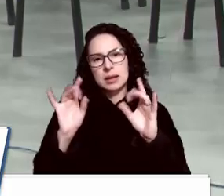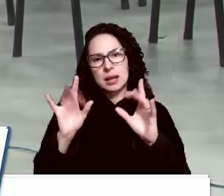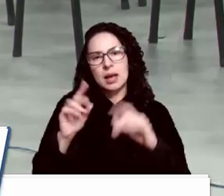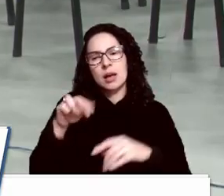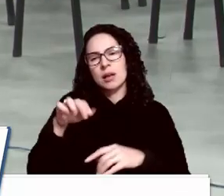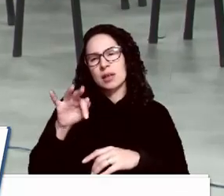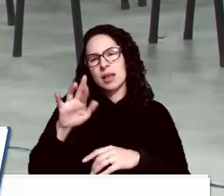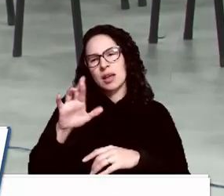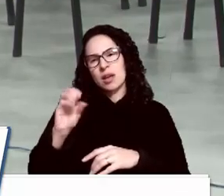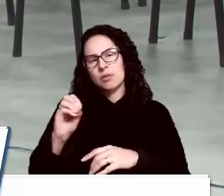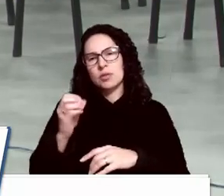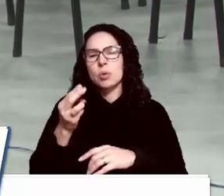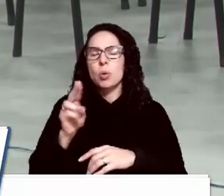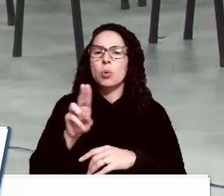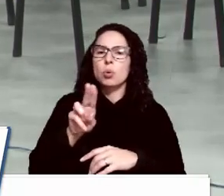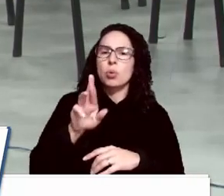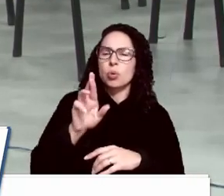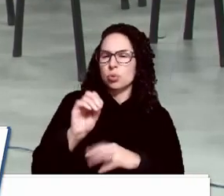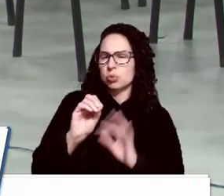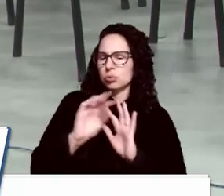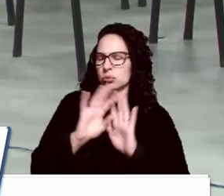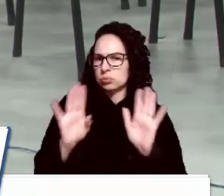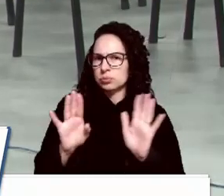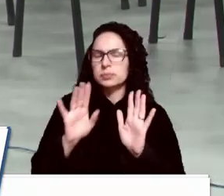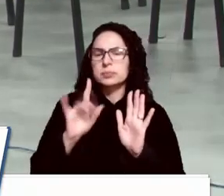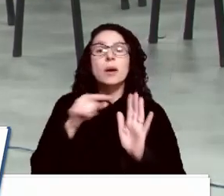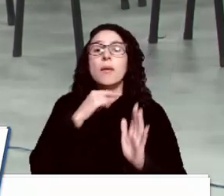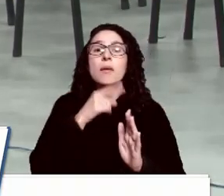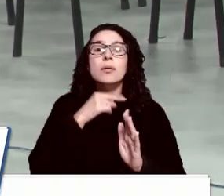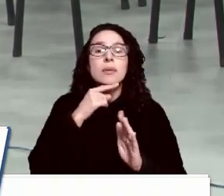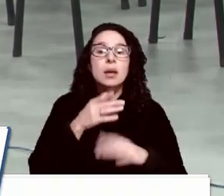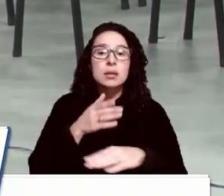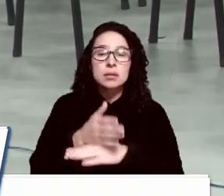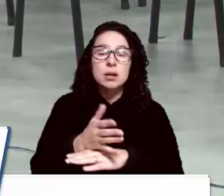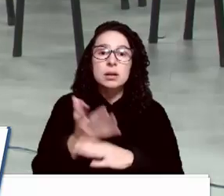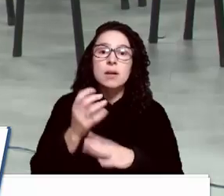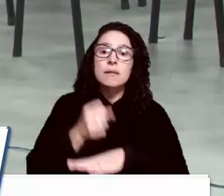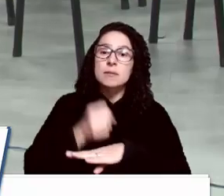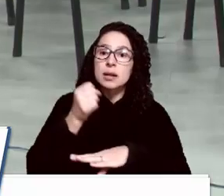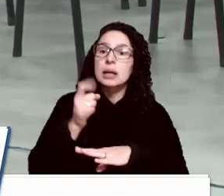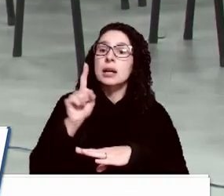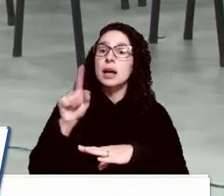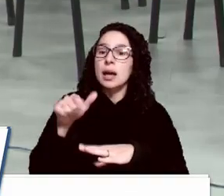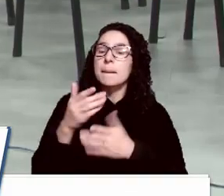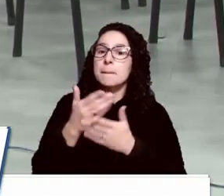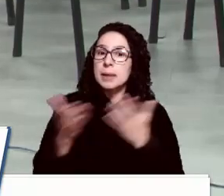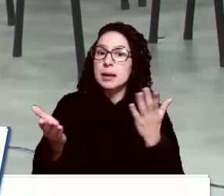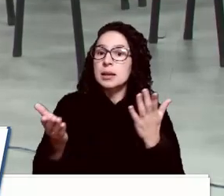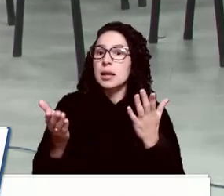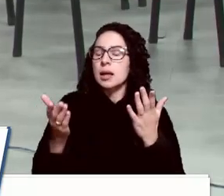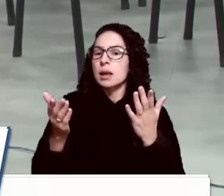nefrologistas ou urologistas, enfim. Eles não conseguem. Então, Franca está perdendo cérebros, está